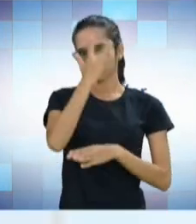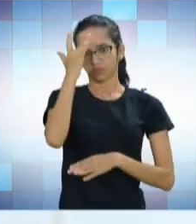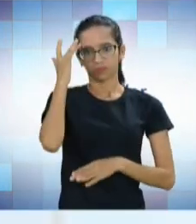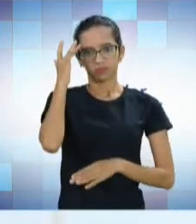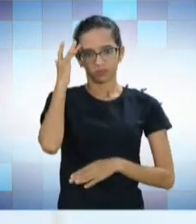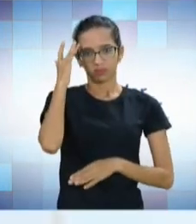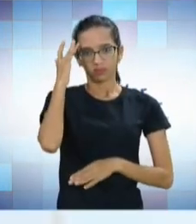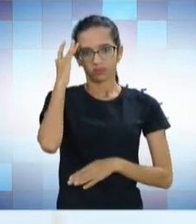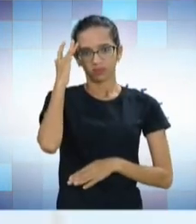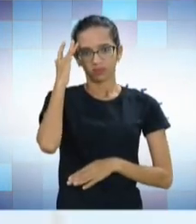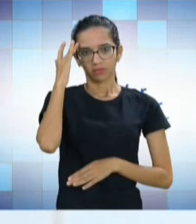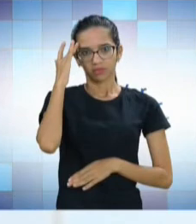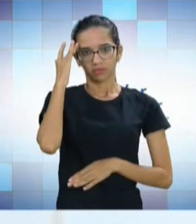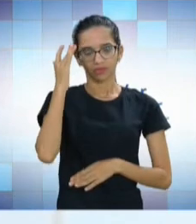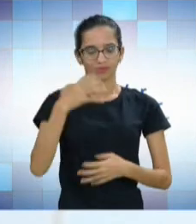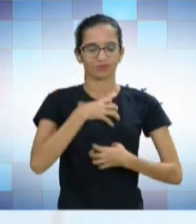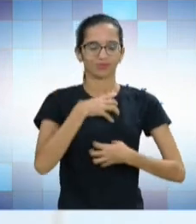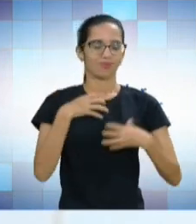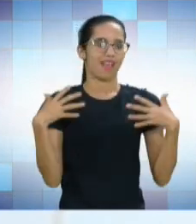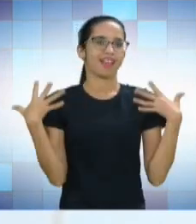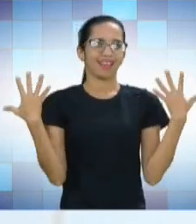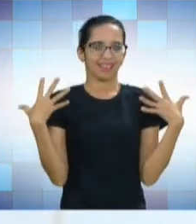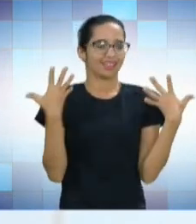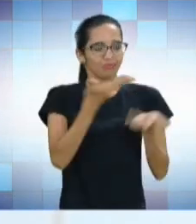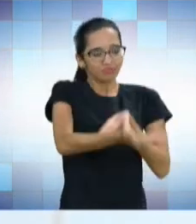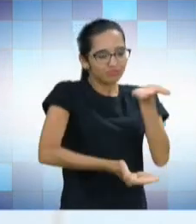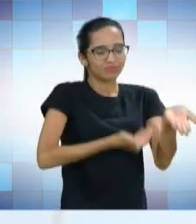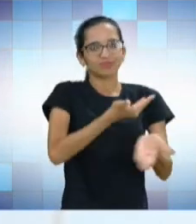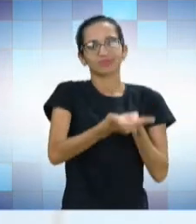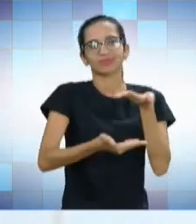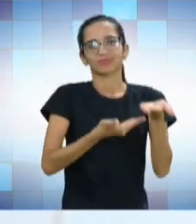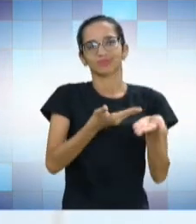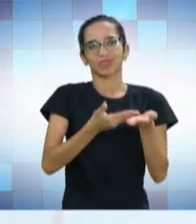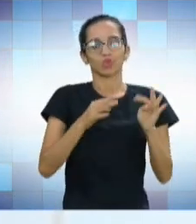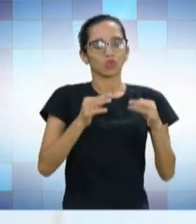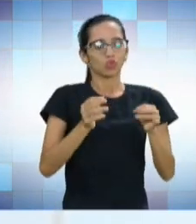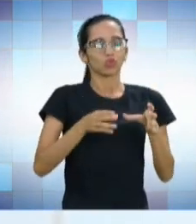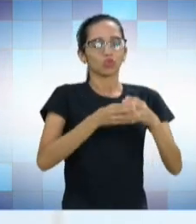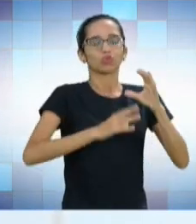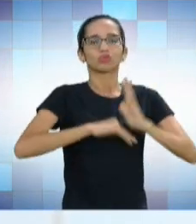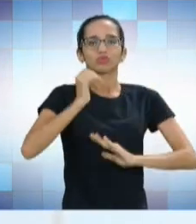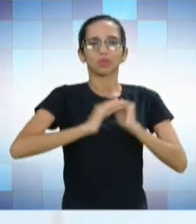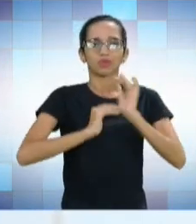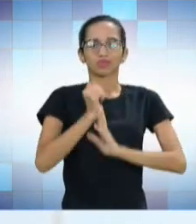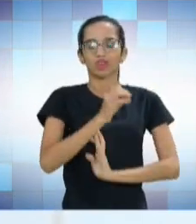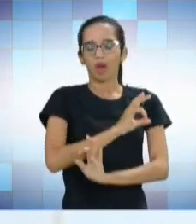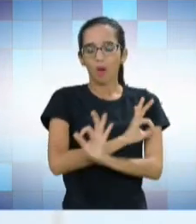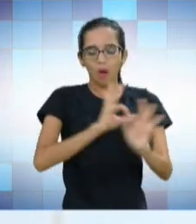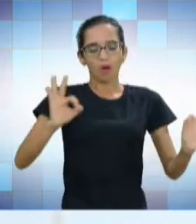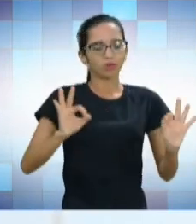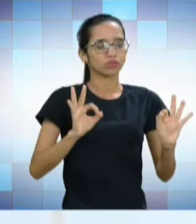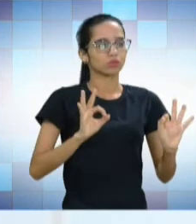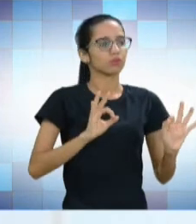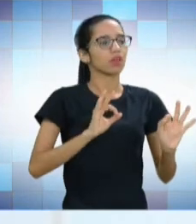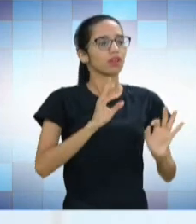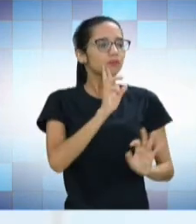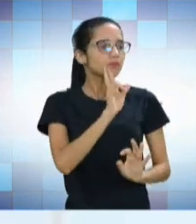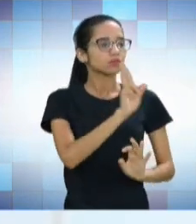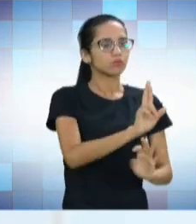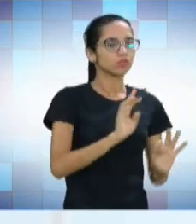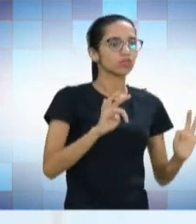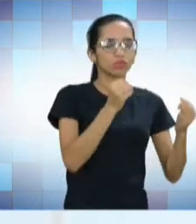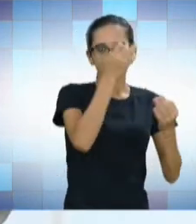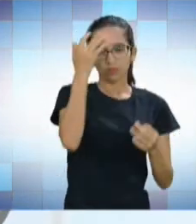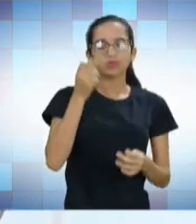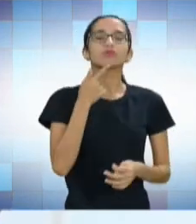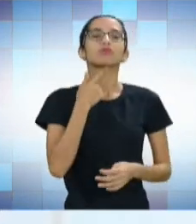dia estou lá pra nós está atendendo com alegria e satisfação a nossa equipe preparada para receber todos os interessados